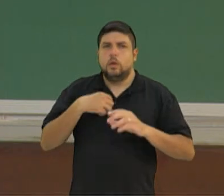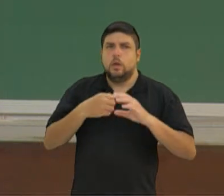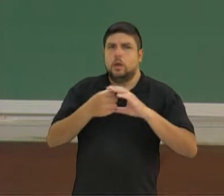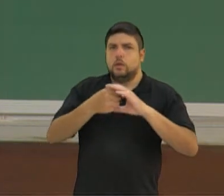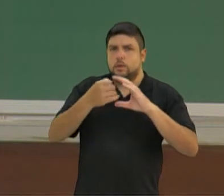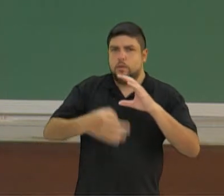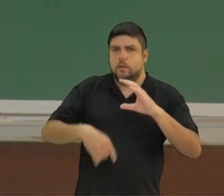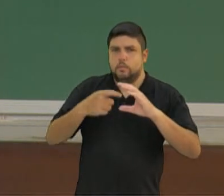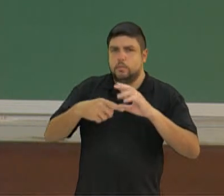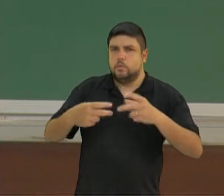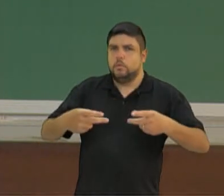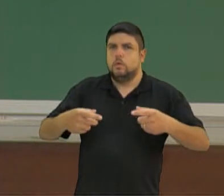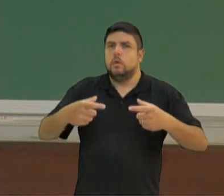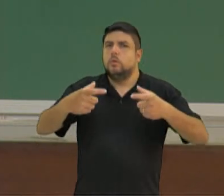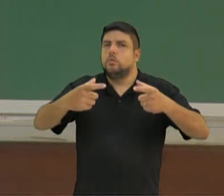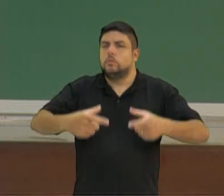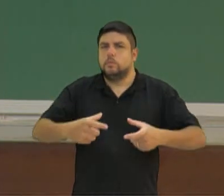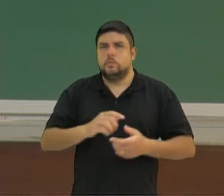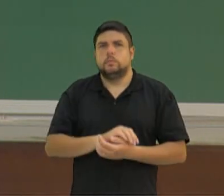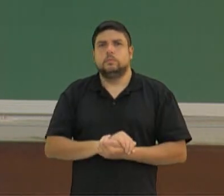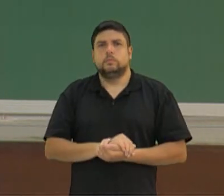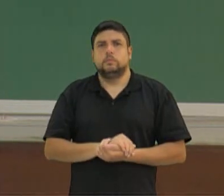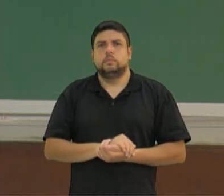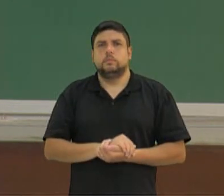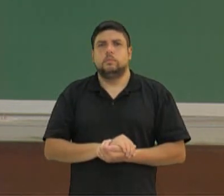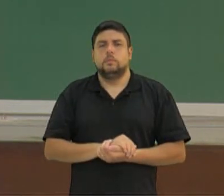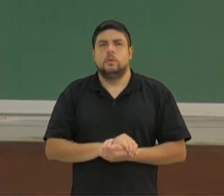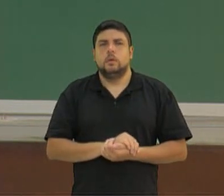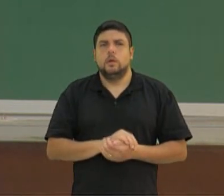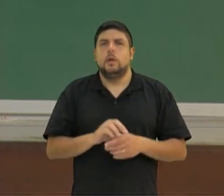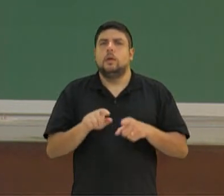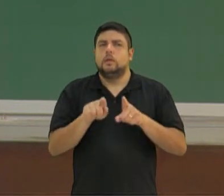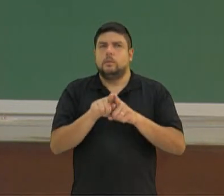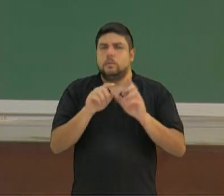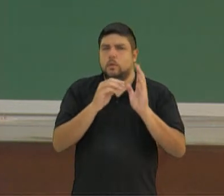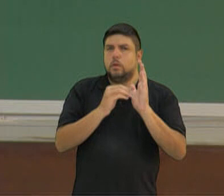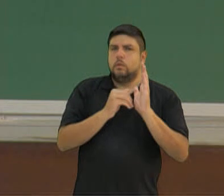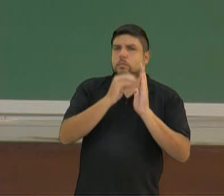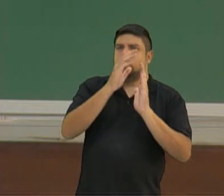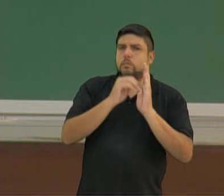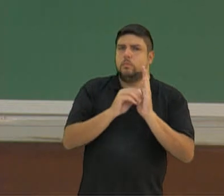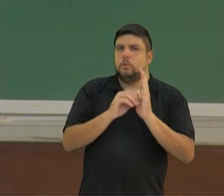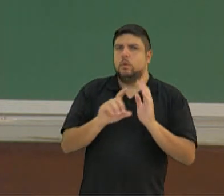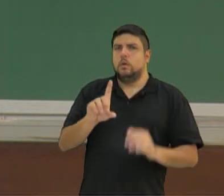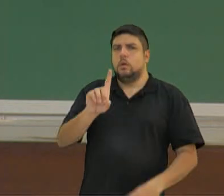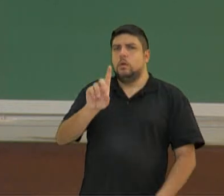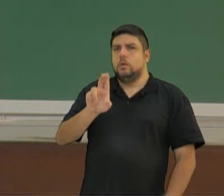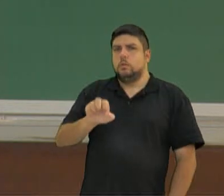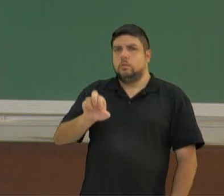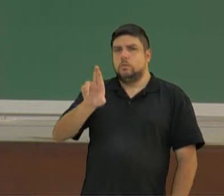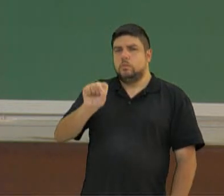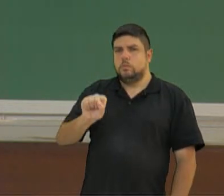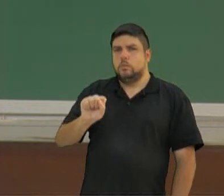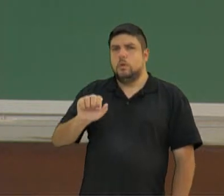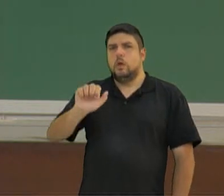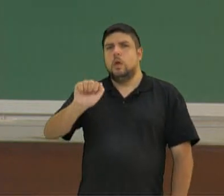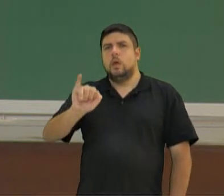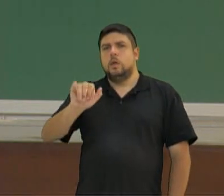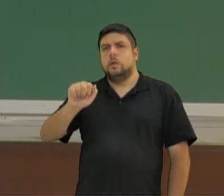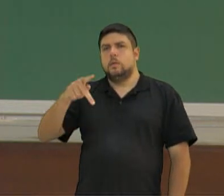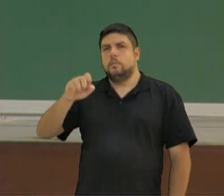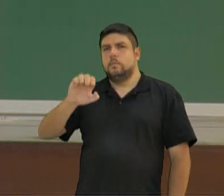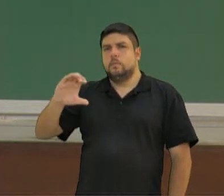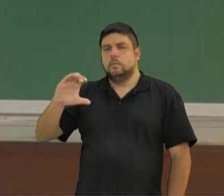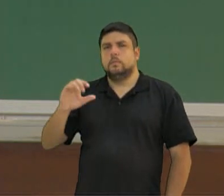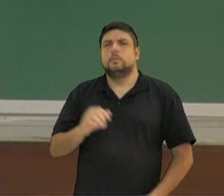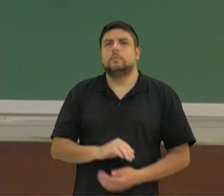sítio arqueológico. Uma característica é a pintura do deus Ayapec, no mural lá de Juana